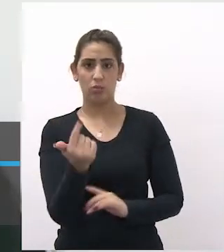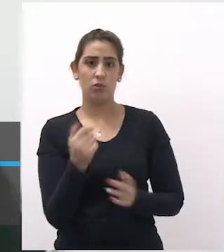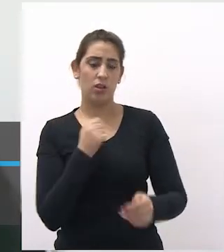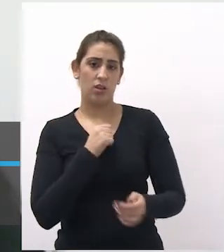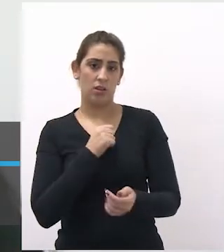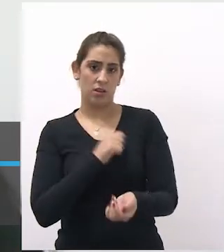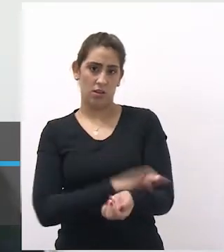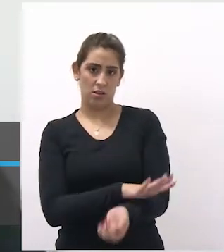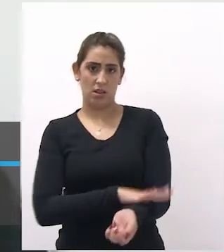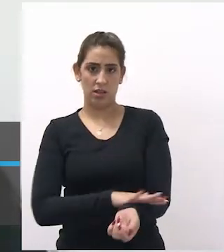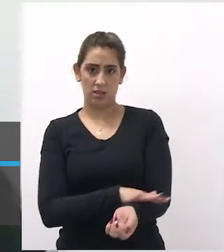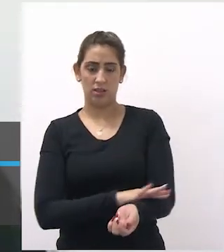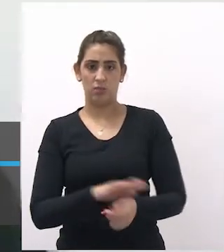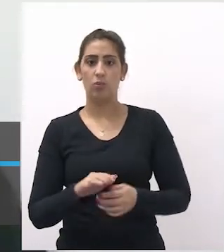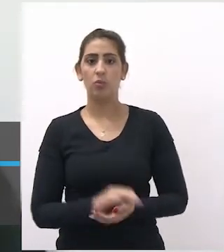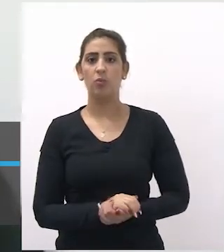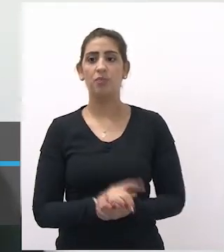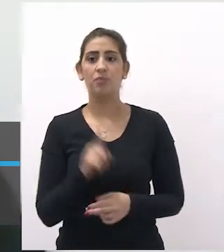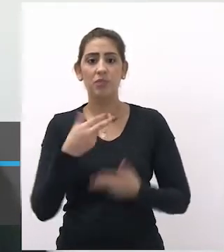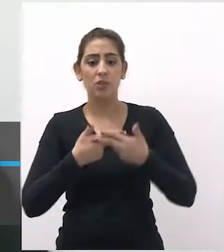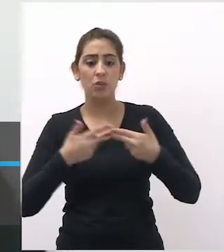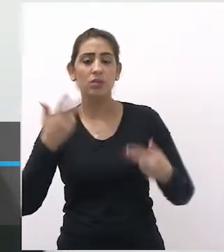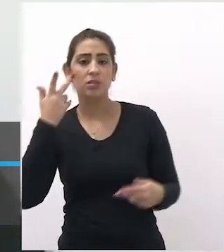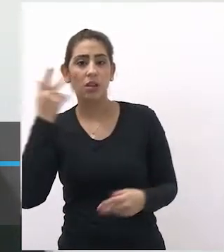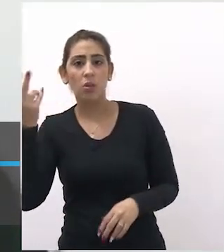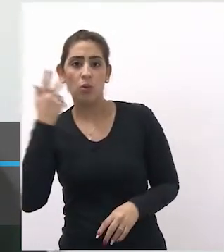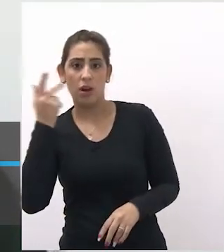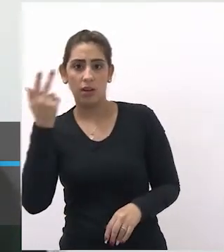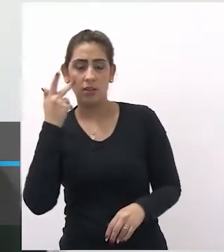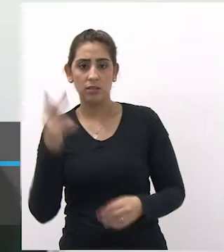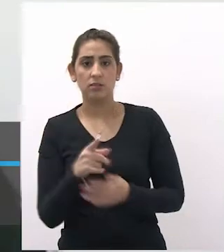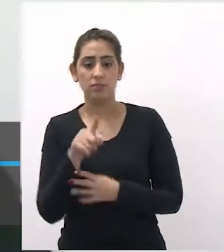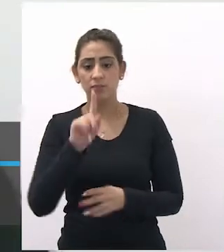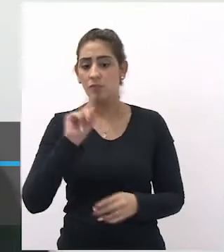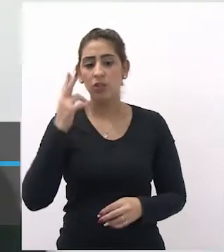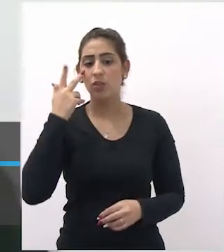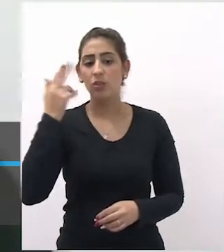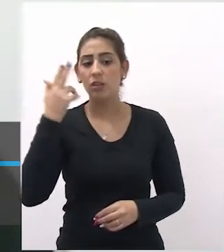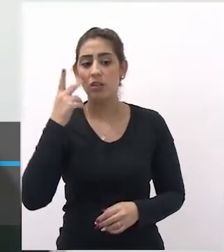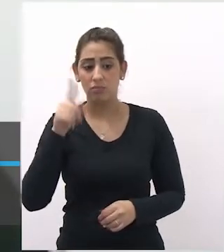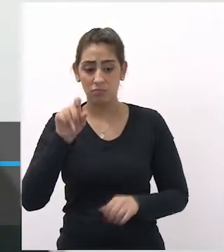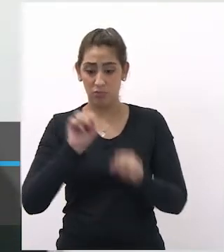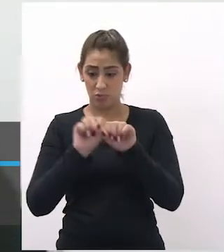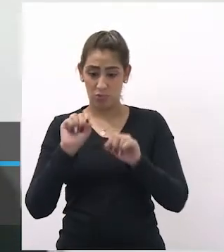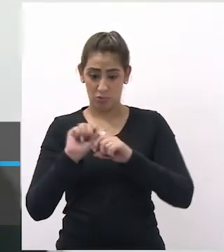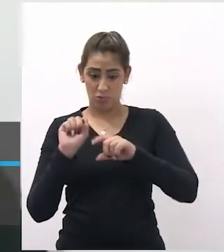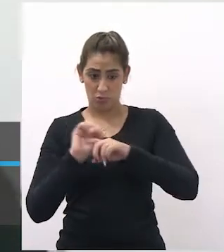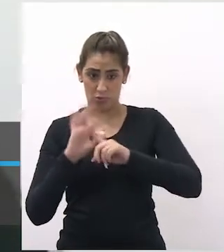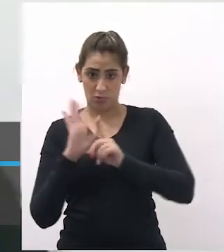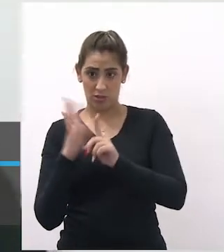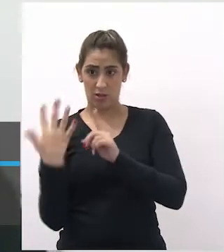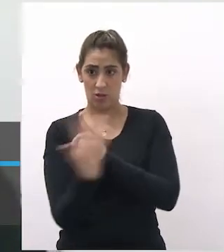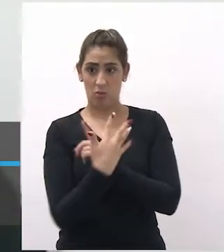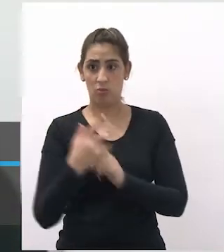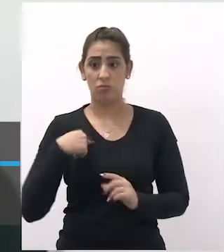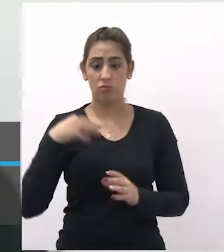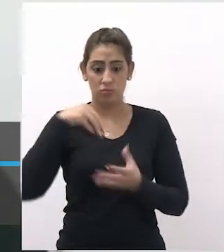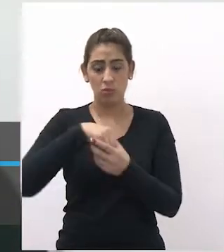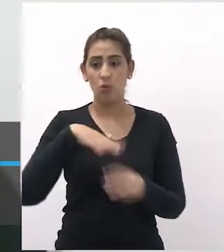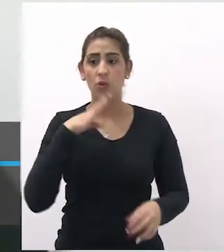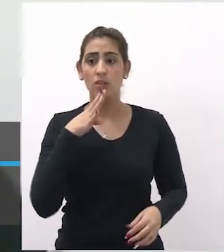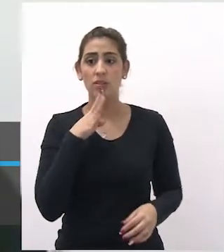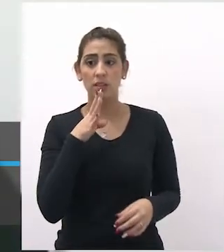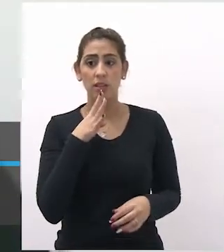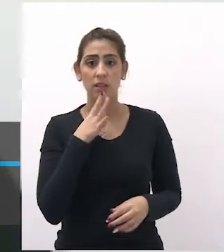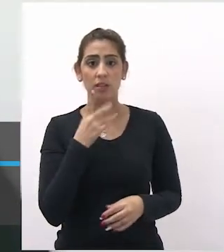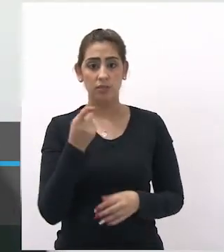questionar essas coisas ditas naturais. Elas não são naturais, elas são socialmente estabelecidas, e uma conduta antirracista, ela só parte justamente